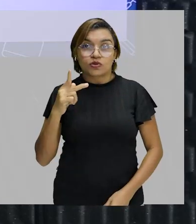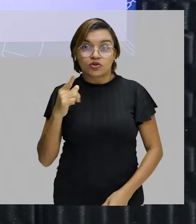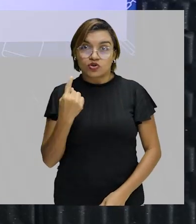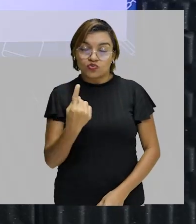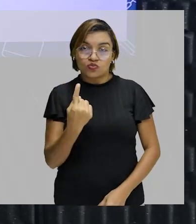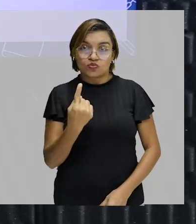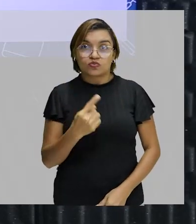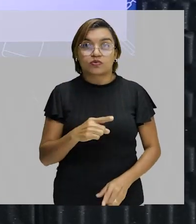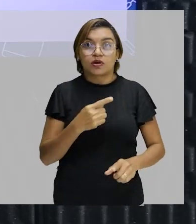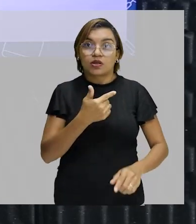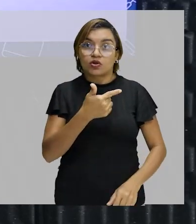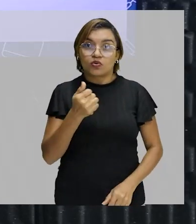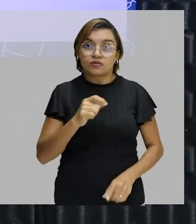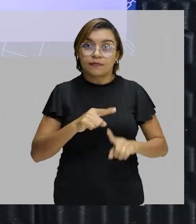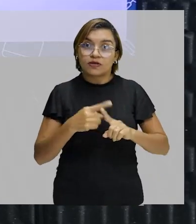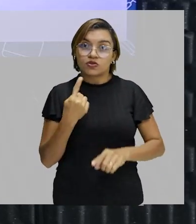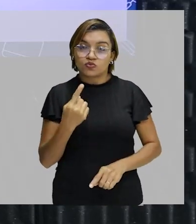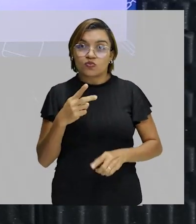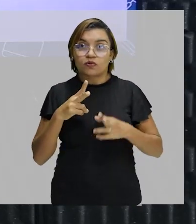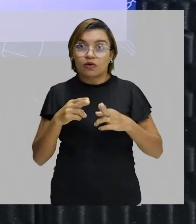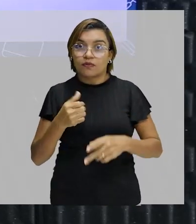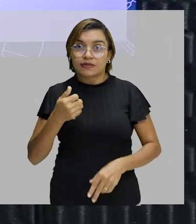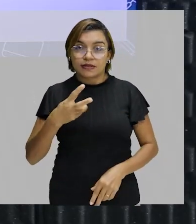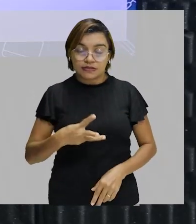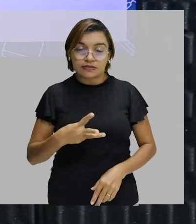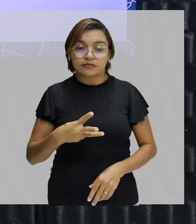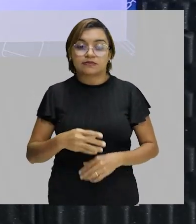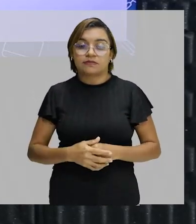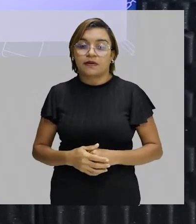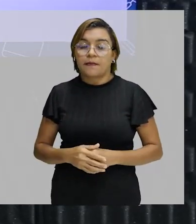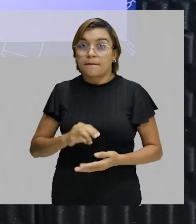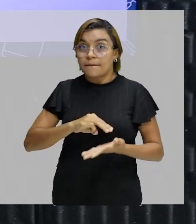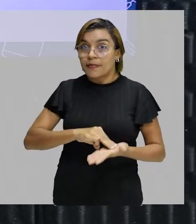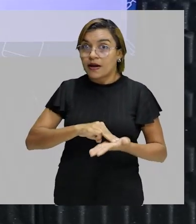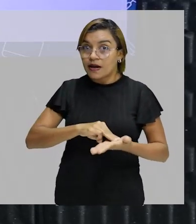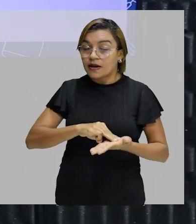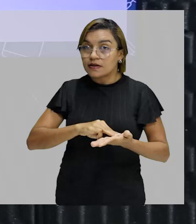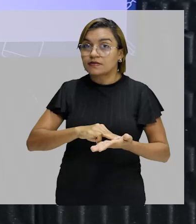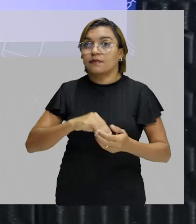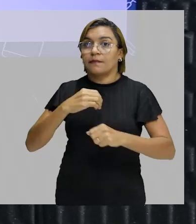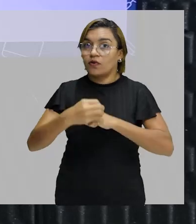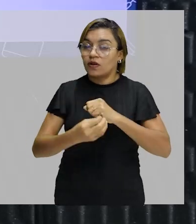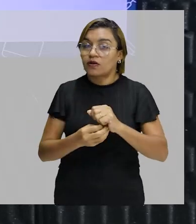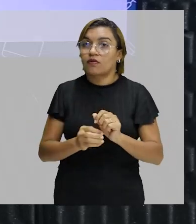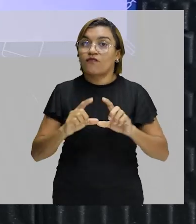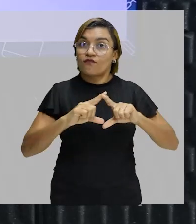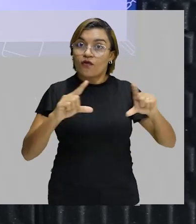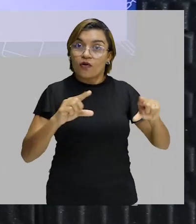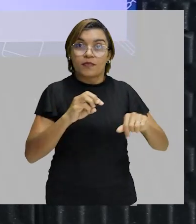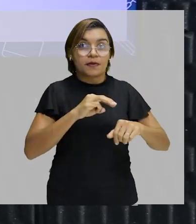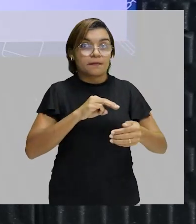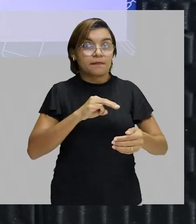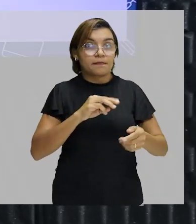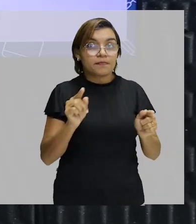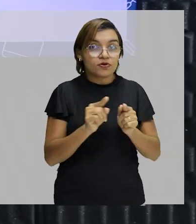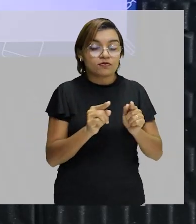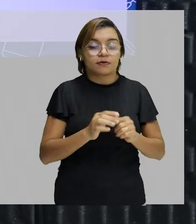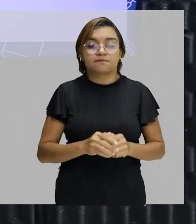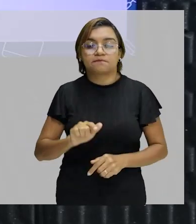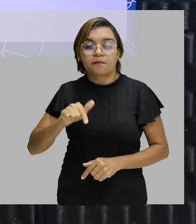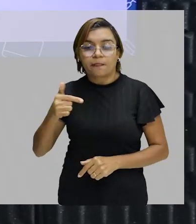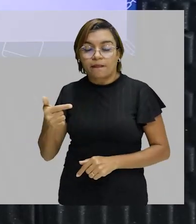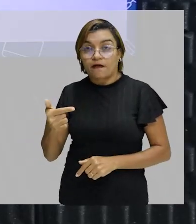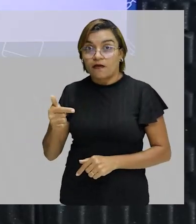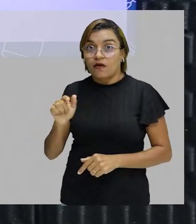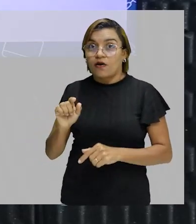12 mais 1 vai dar 13, seria a massa molecular dessa fórmula mínima. Tudo bem? A